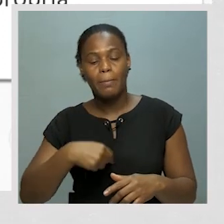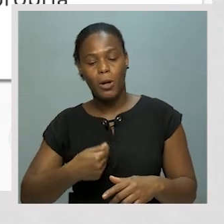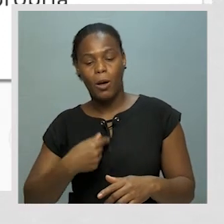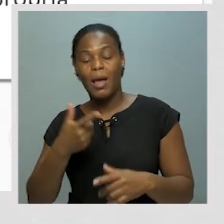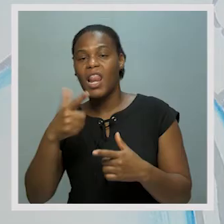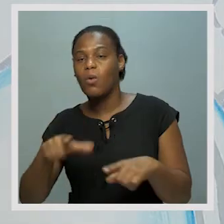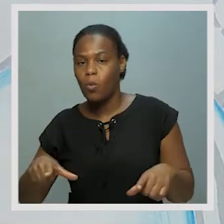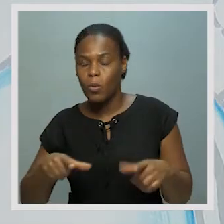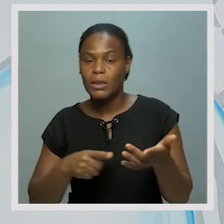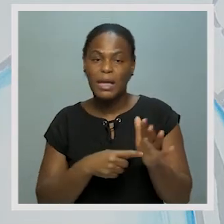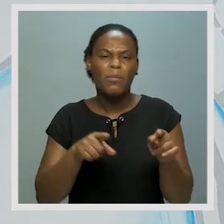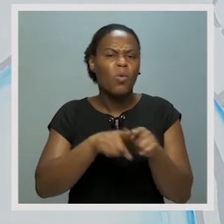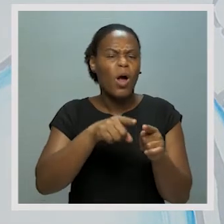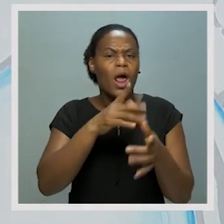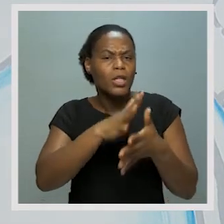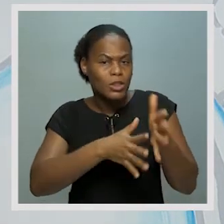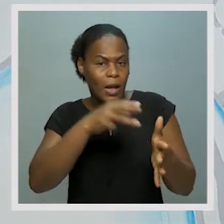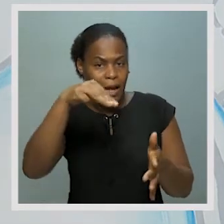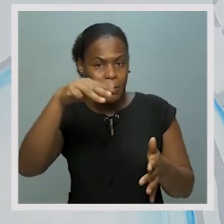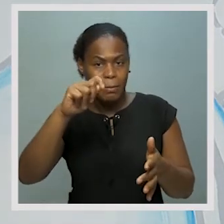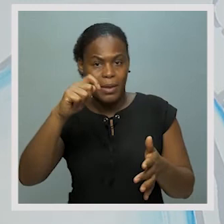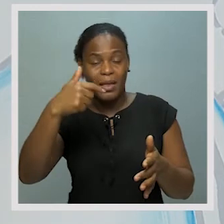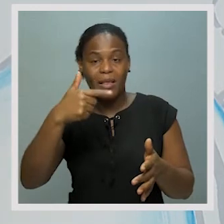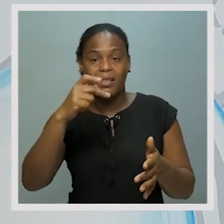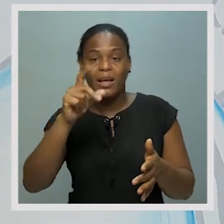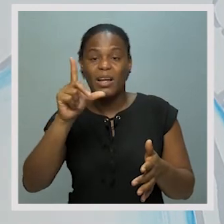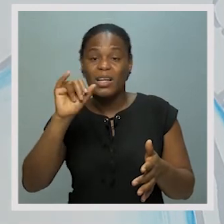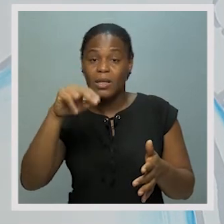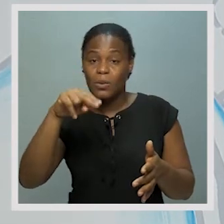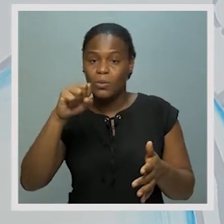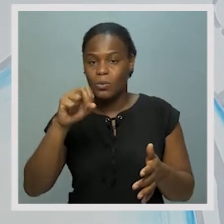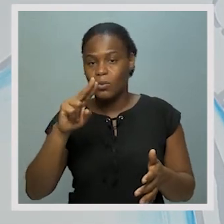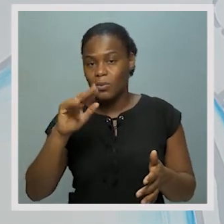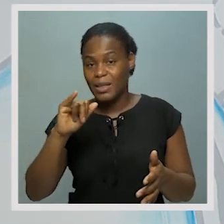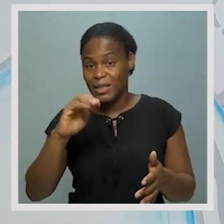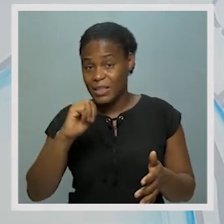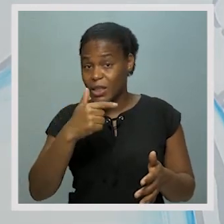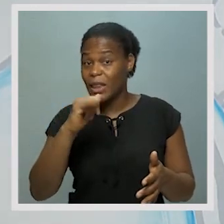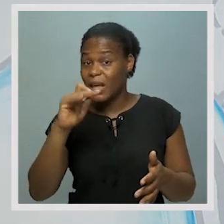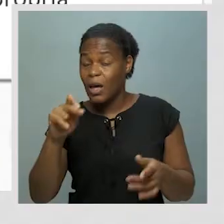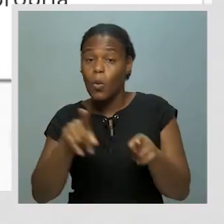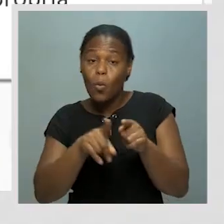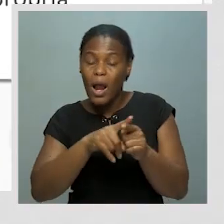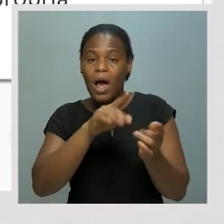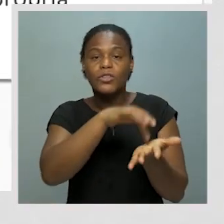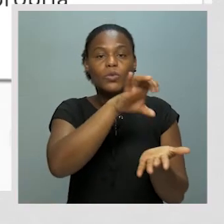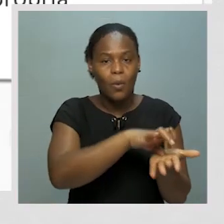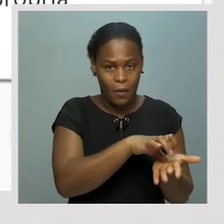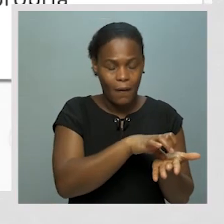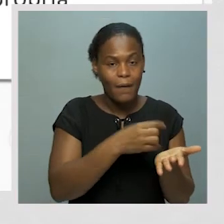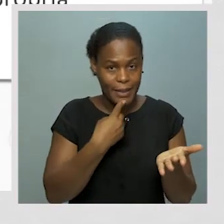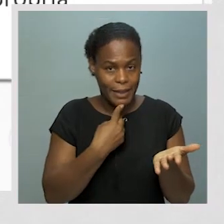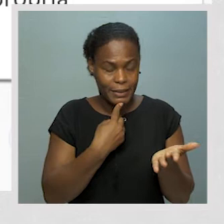própria língua. Isto, portanto, chama-se função de linguagem metalinguística. Quando o código